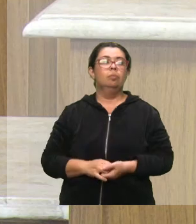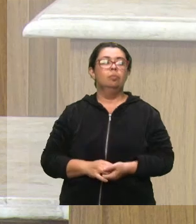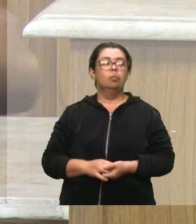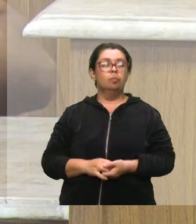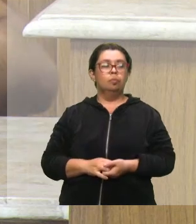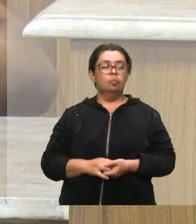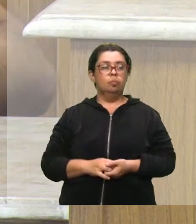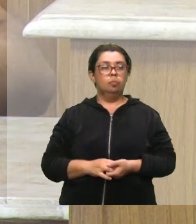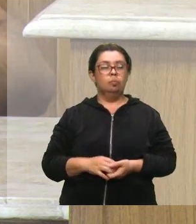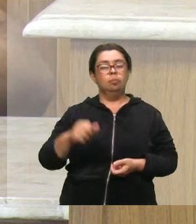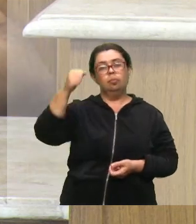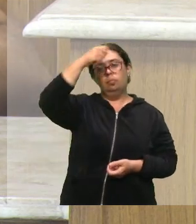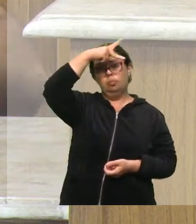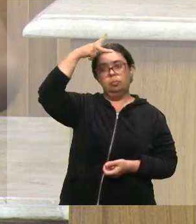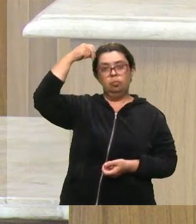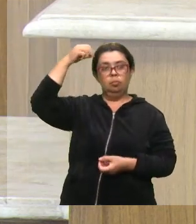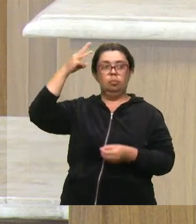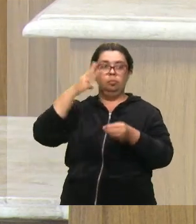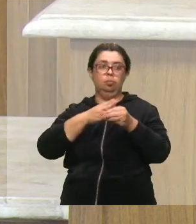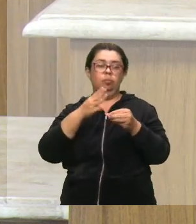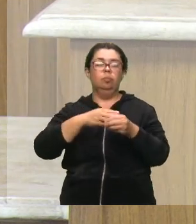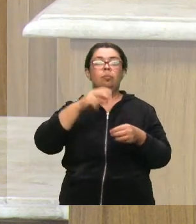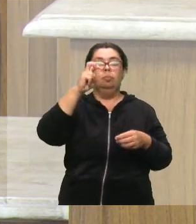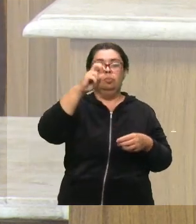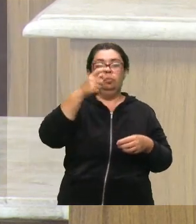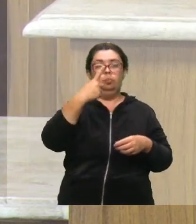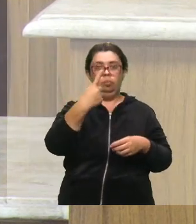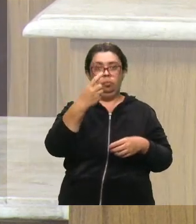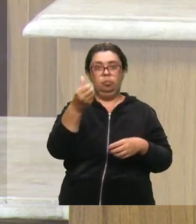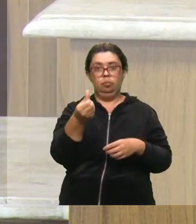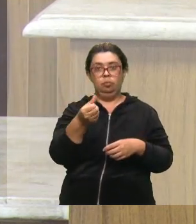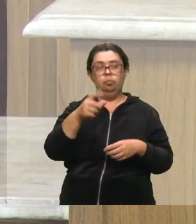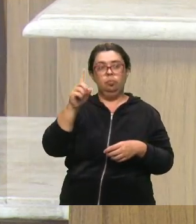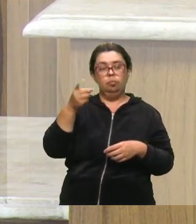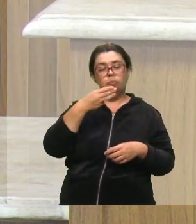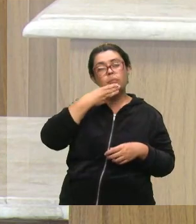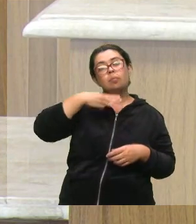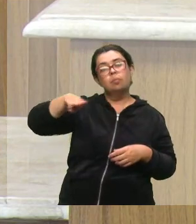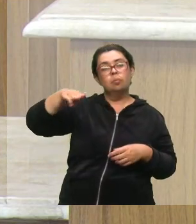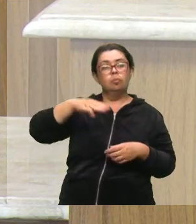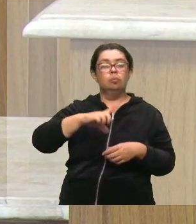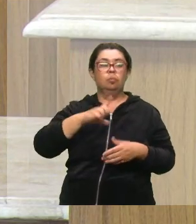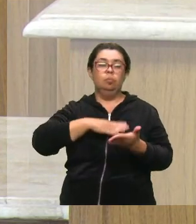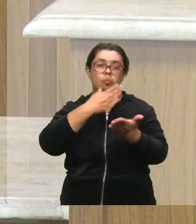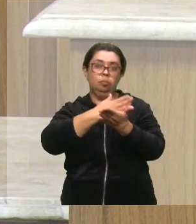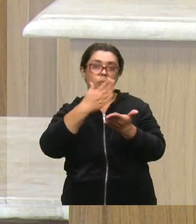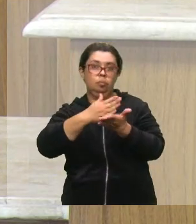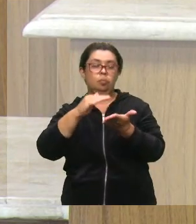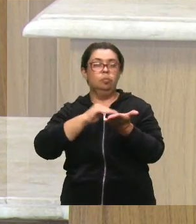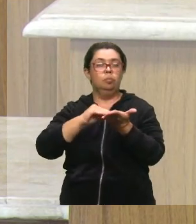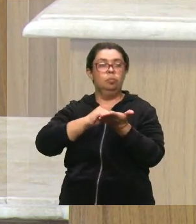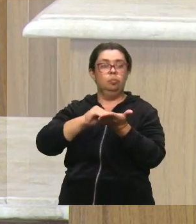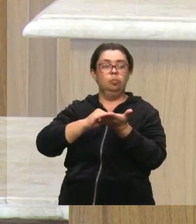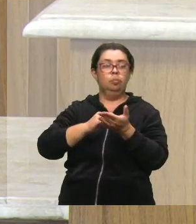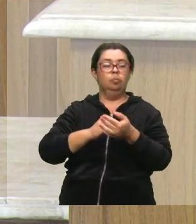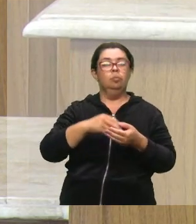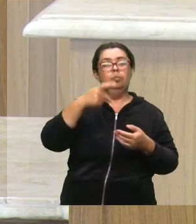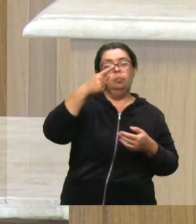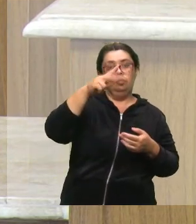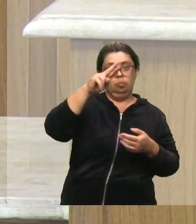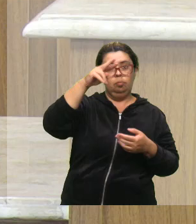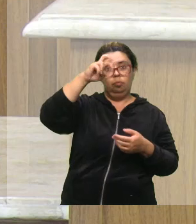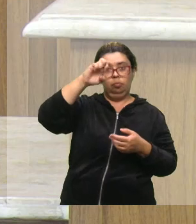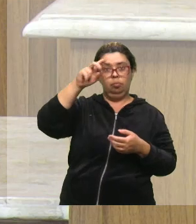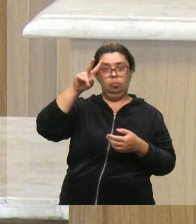Bom, da Prefeitura Municipal, dos 516 milhões, nós temos as divisões entre secretarias. Gabinete do Prefeito,